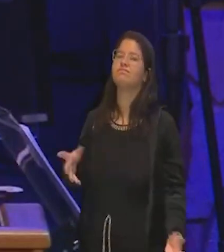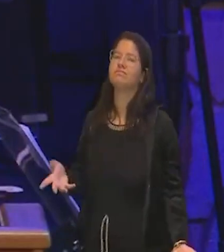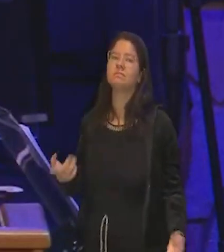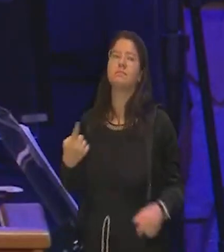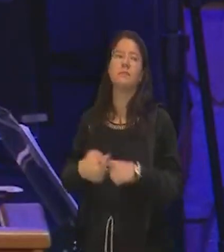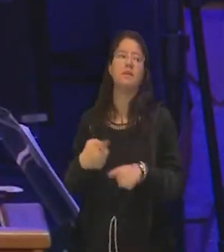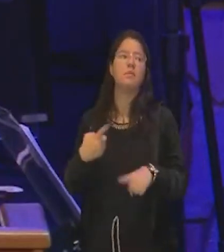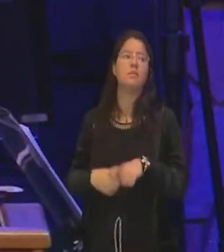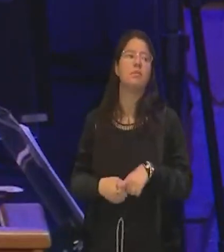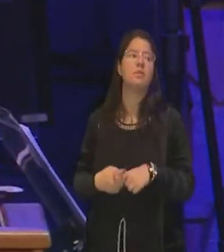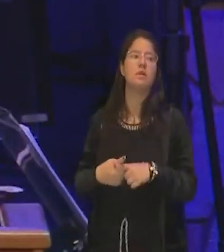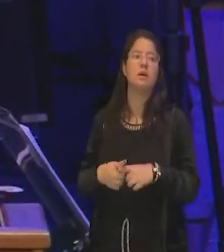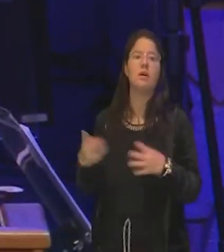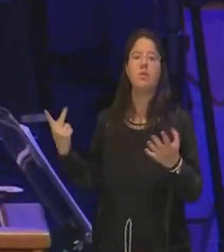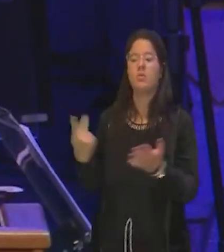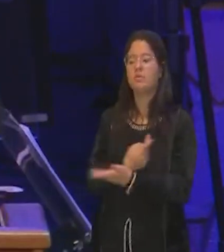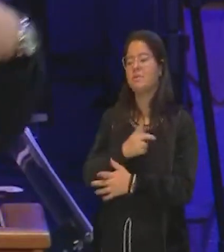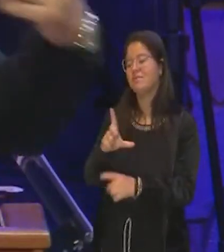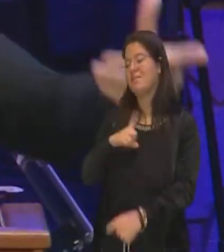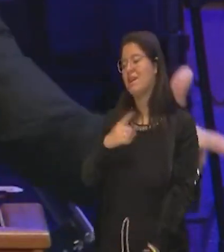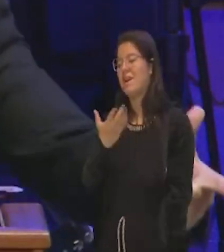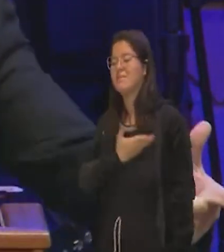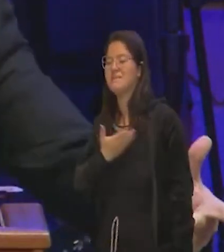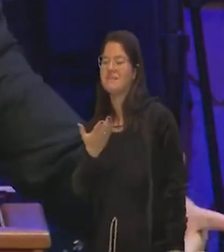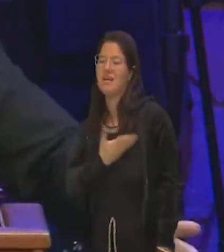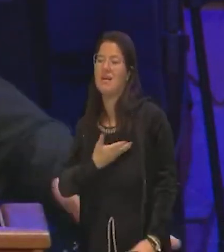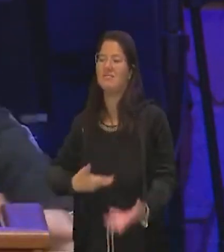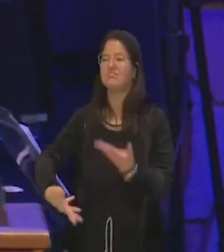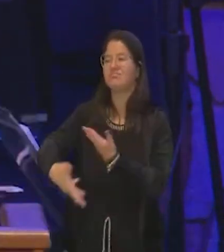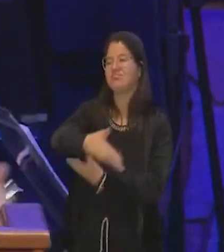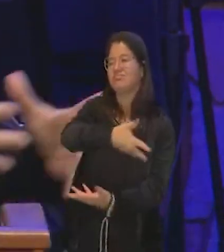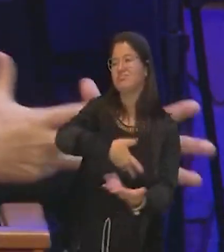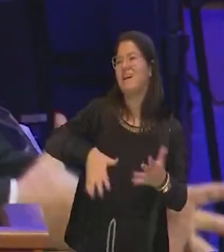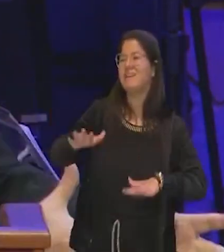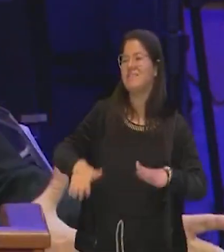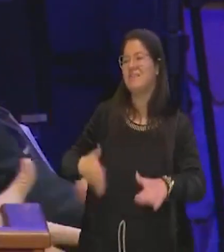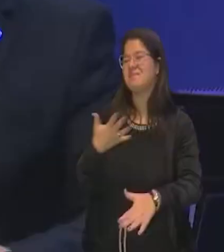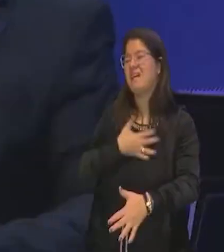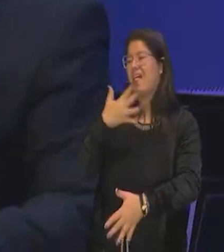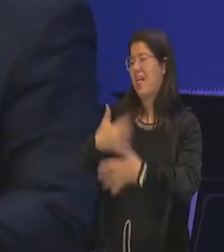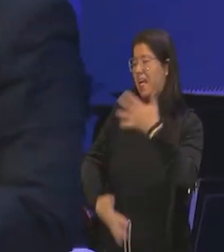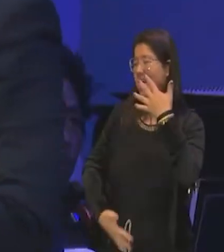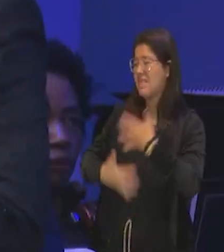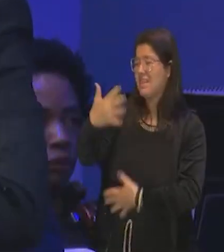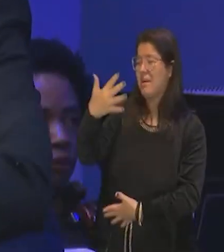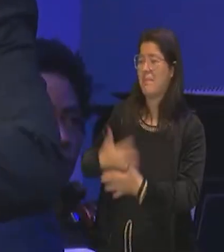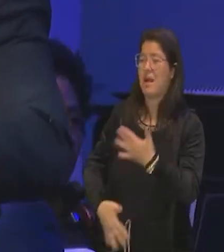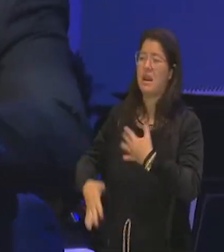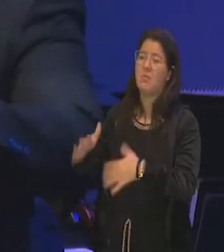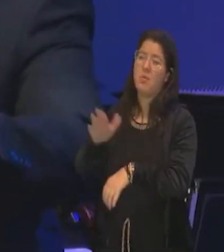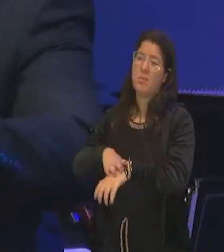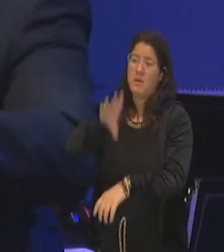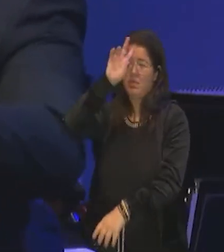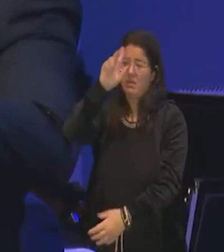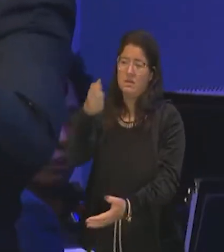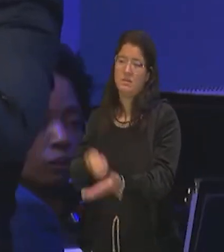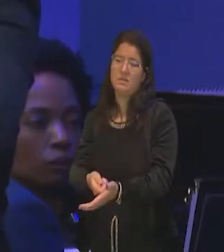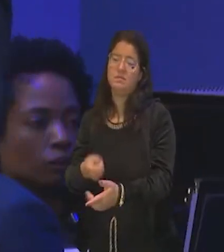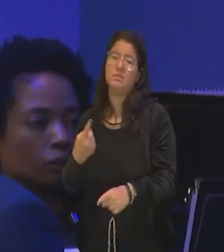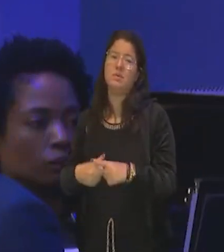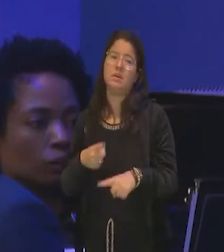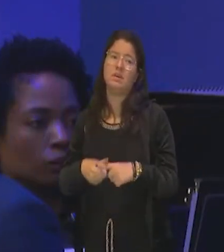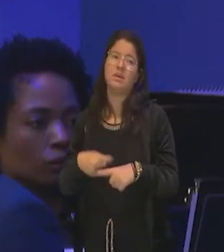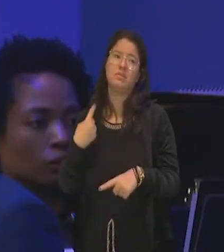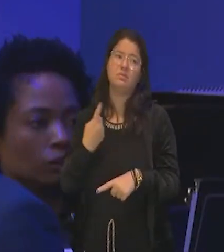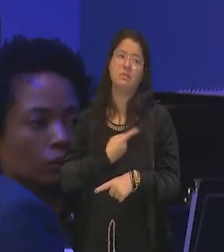Porque muitas vezes nós temos amizades e essas amizades muitas vezes atrapalham nesse poder de decisão, porque muitas vezes nós